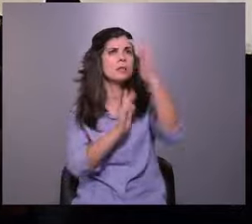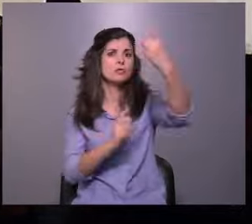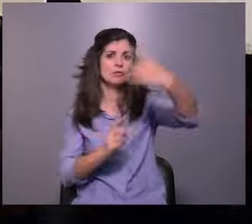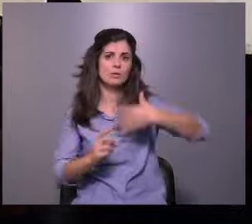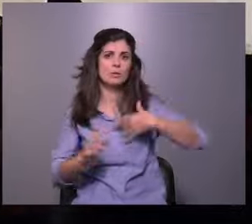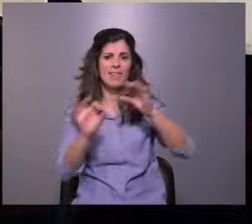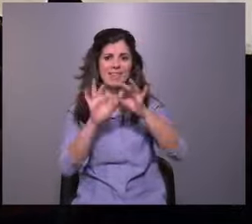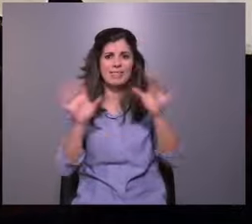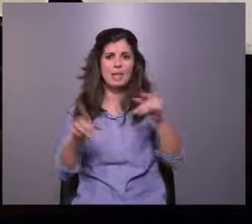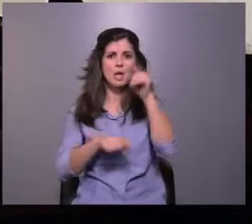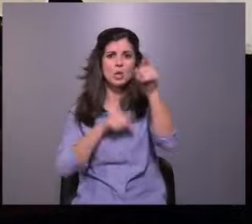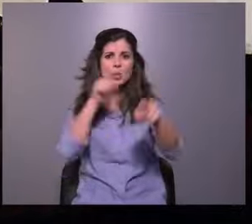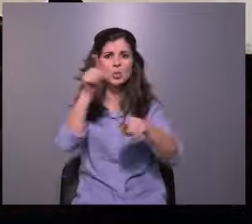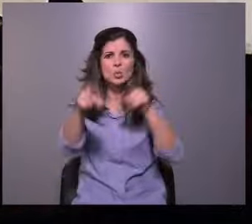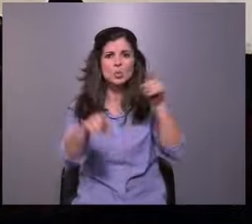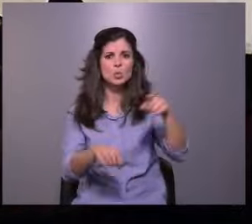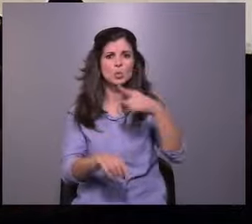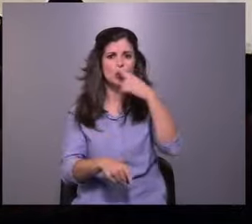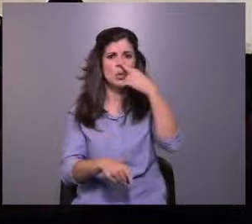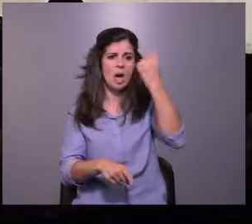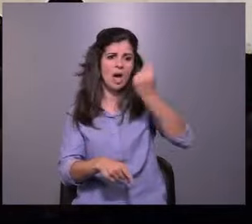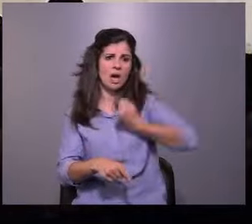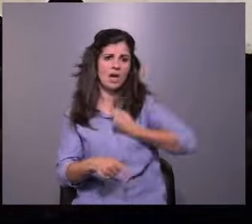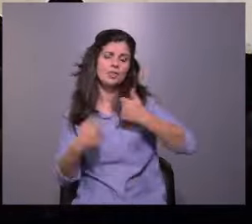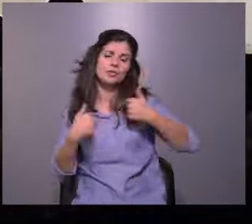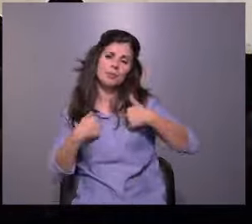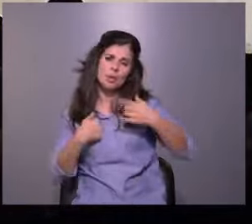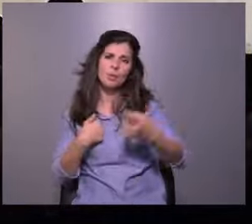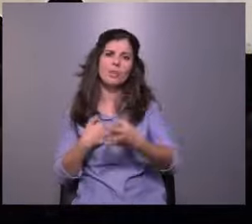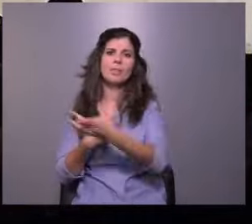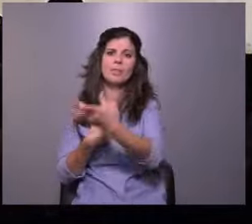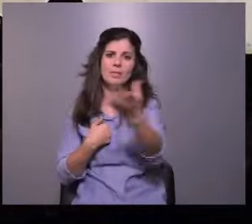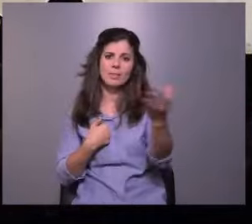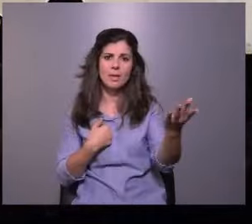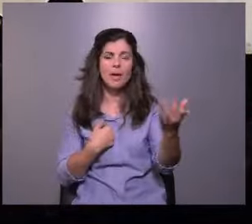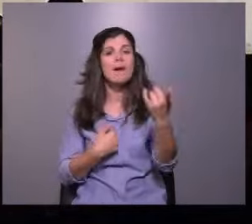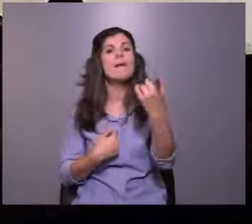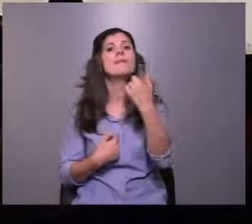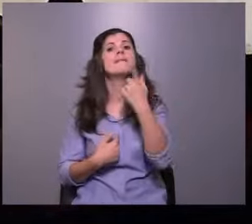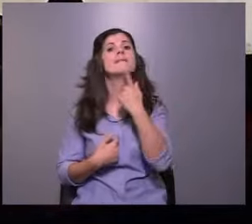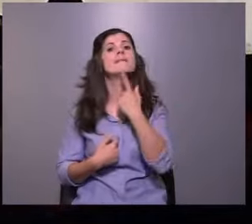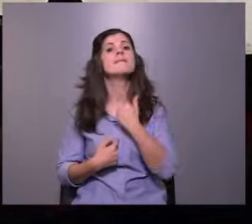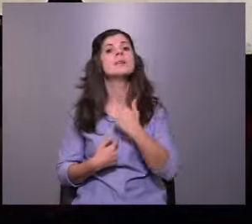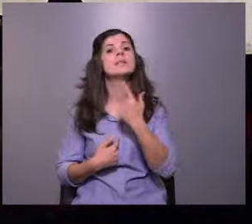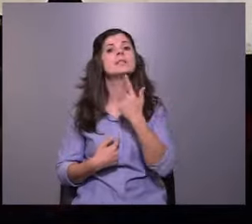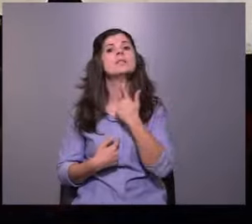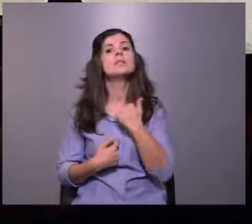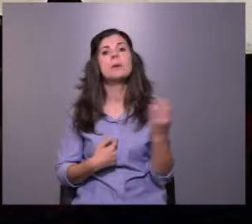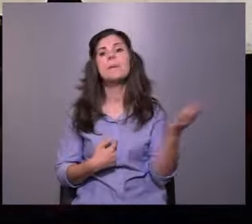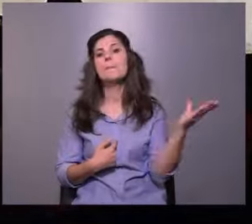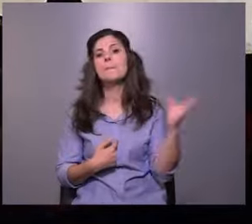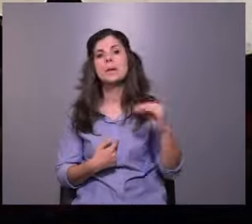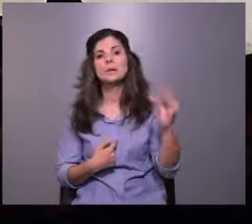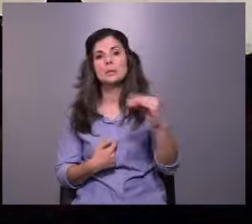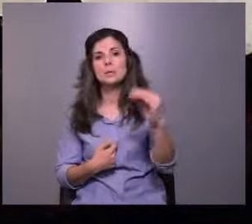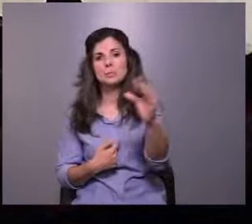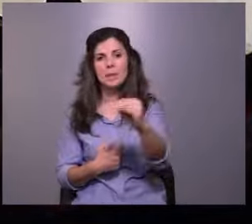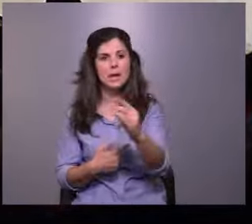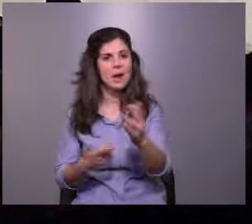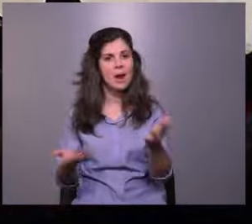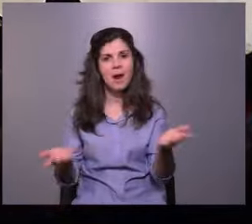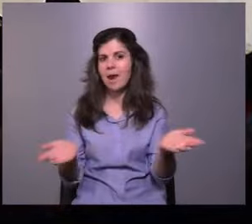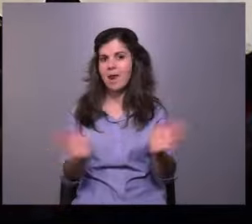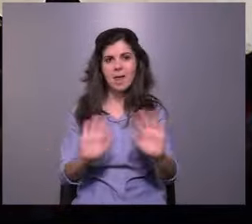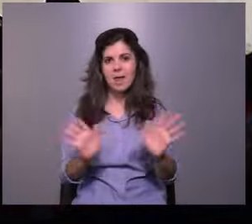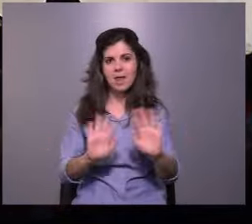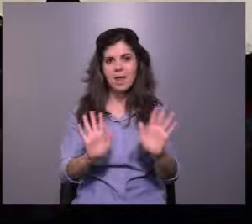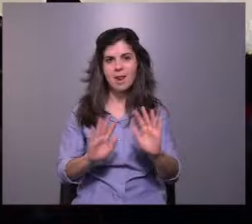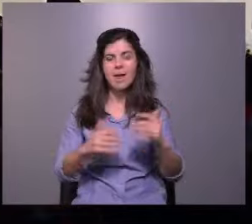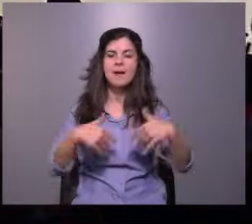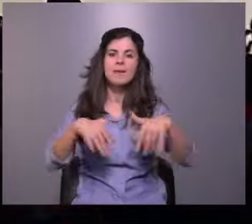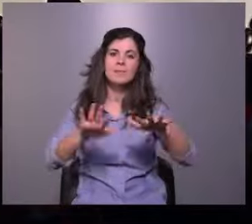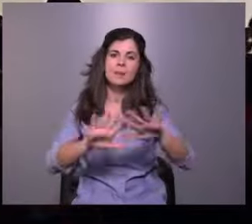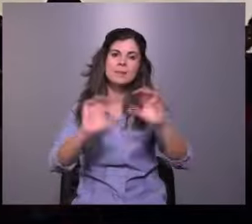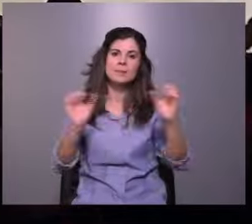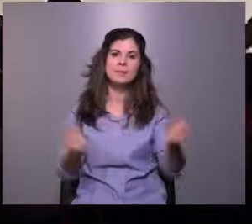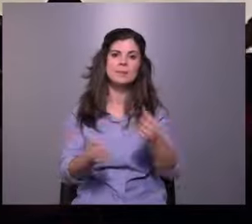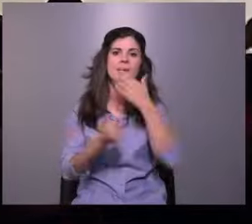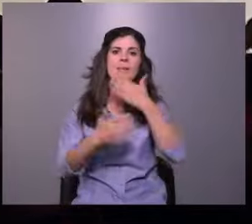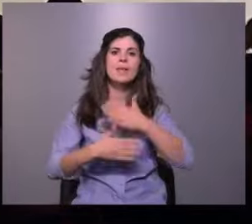Our Father, who art in heaven, hallowed be thy name. Thy kingdom come, thy will be done, on earth as it is in